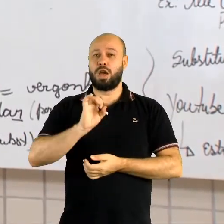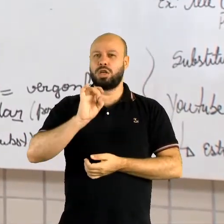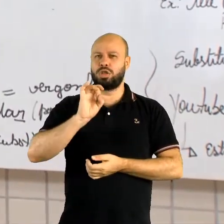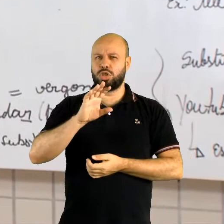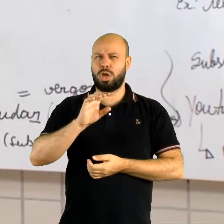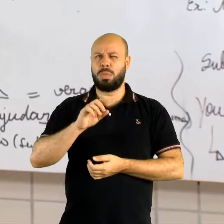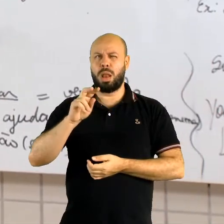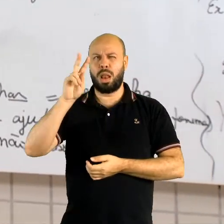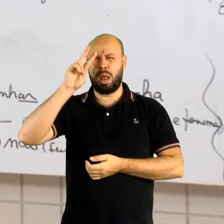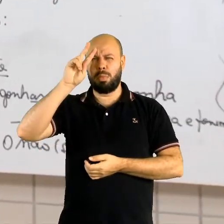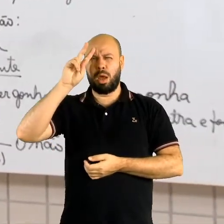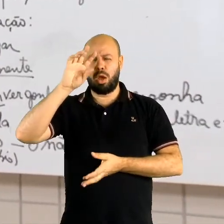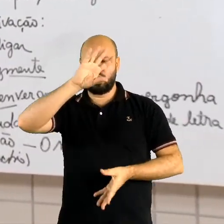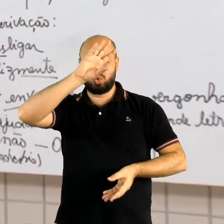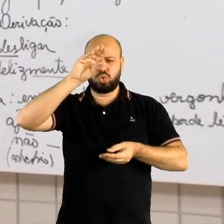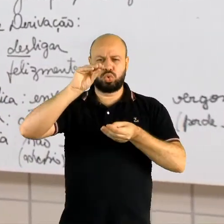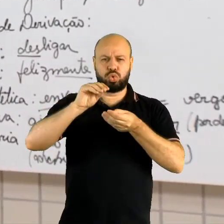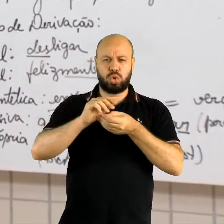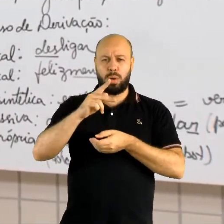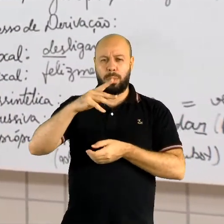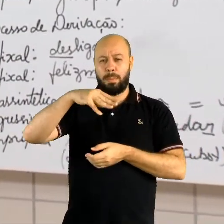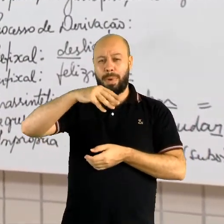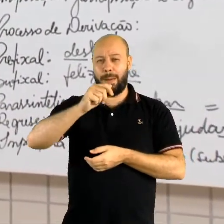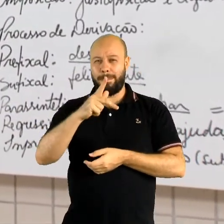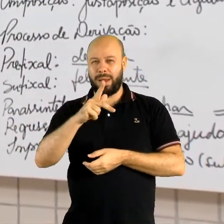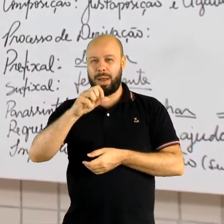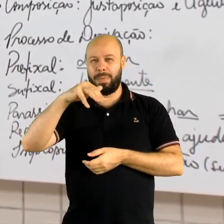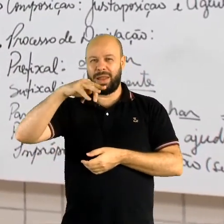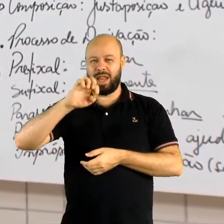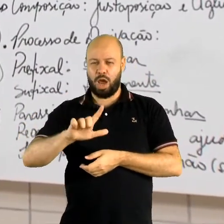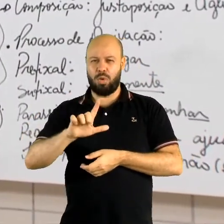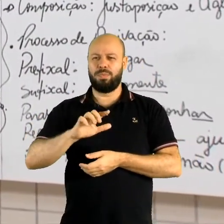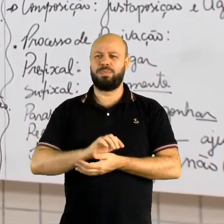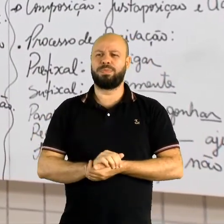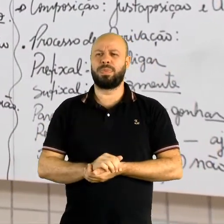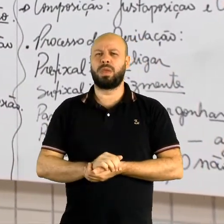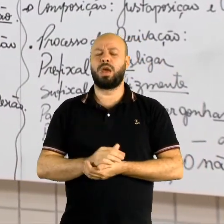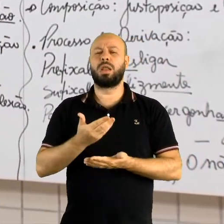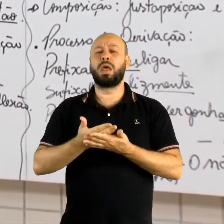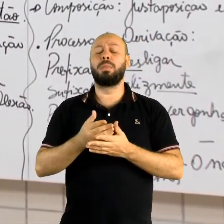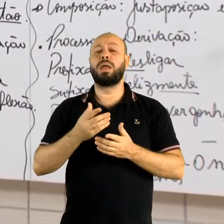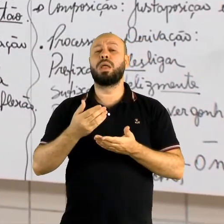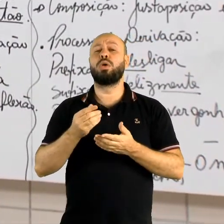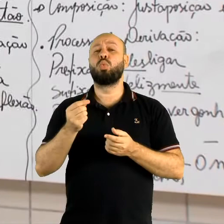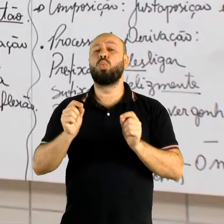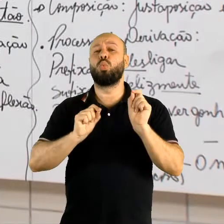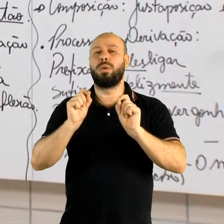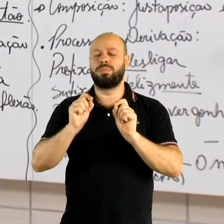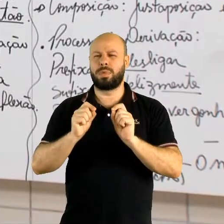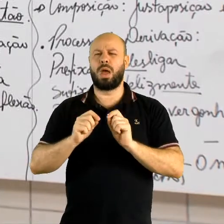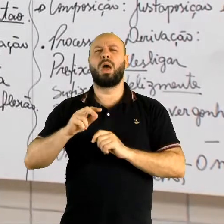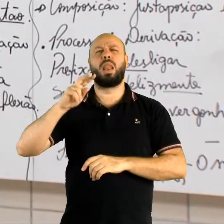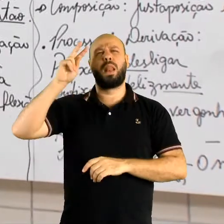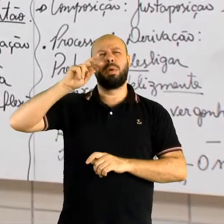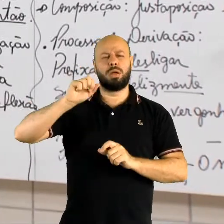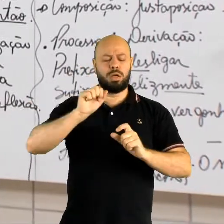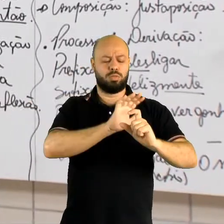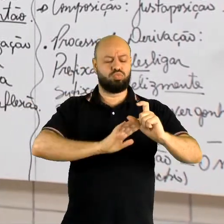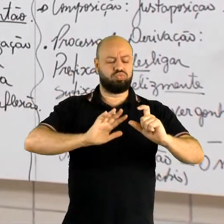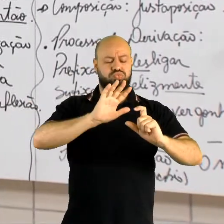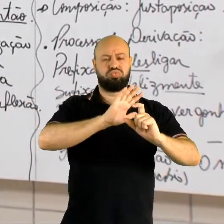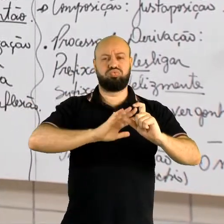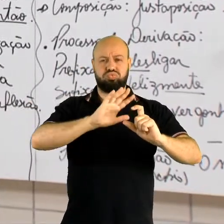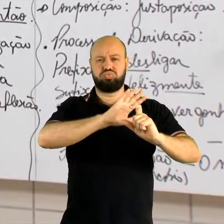mental rapidinho do que nós trabalhamos nessa aula hoje. Nós fizemos a revisão do gênero charge, o que é,